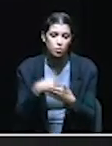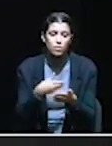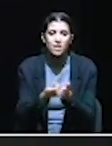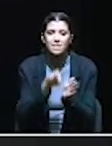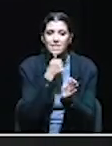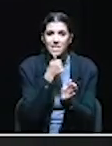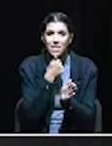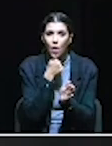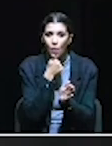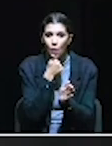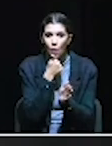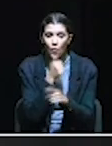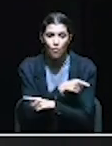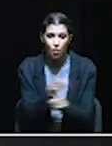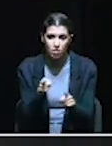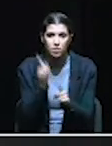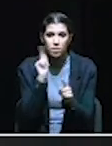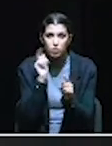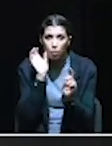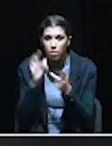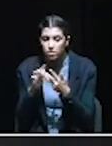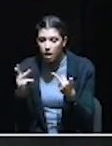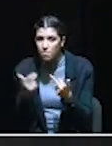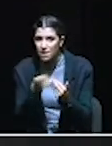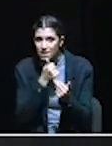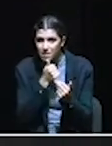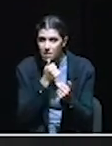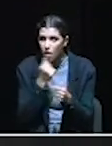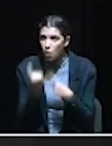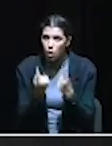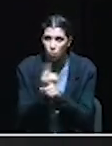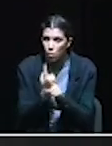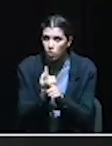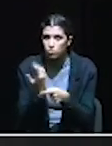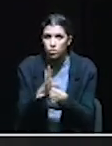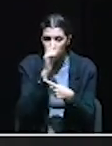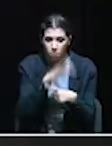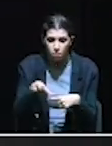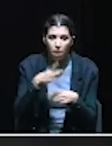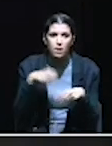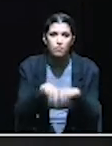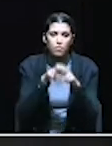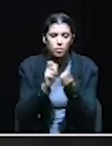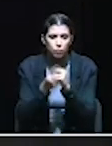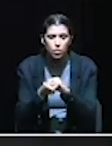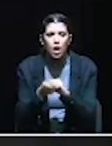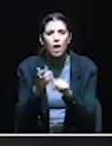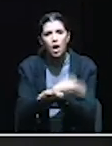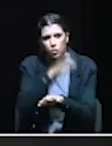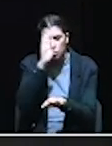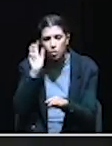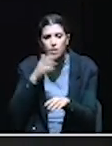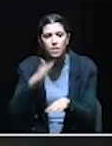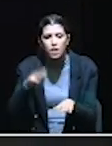de decisão, ou seja, vocês serem ouvidos quando se vai mudar um parque infantil, perguntar às crianças o que é que elas querem daquele